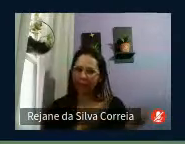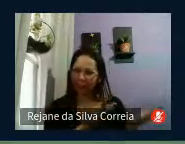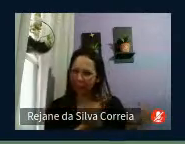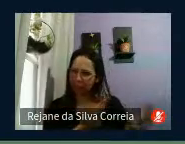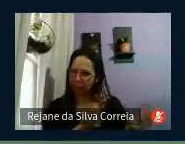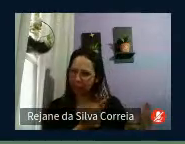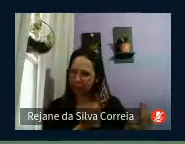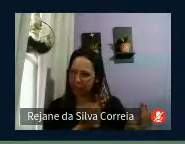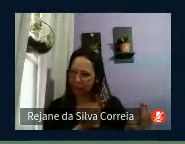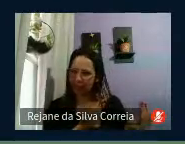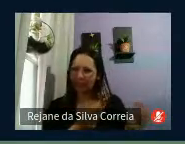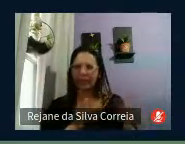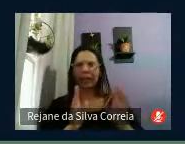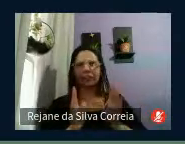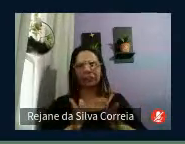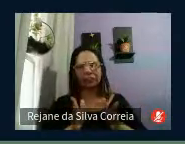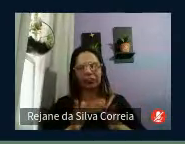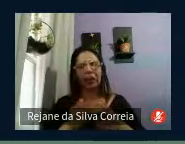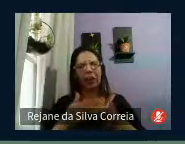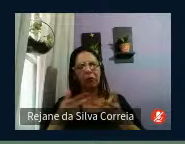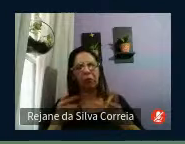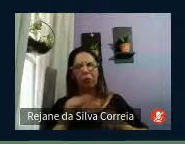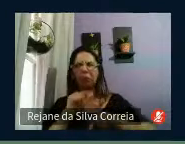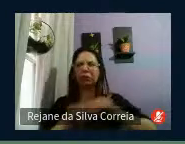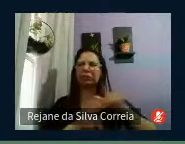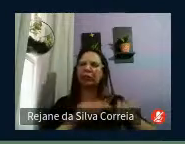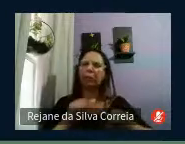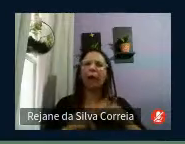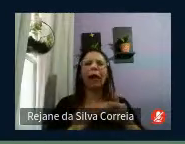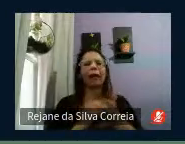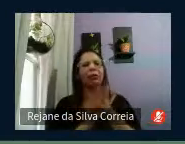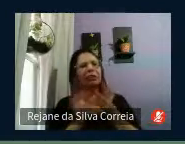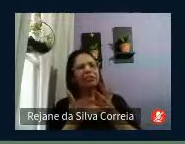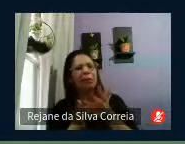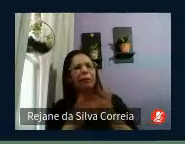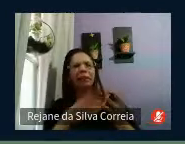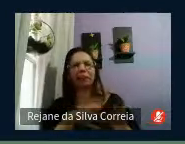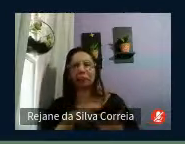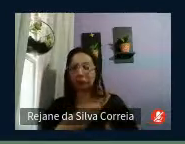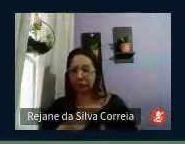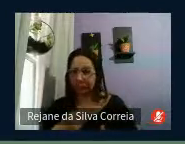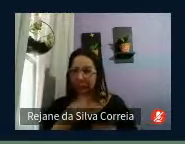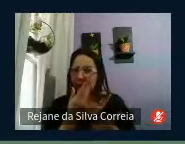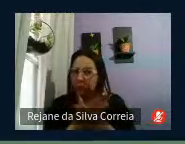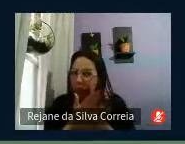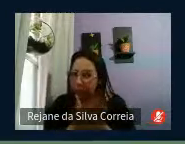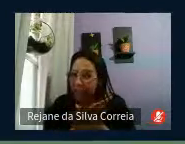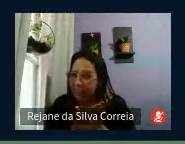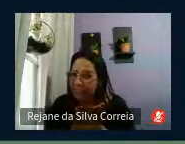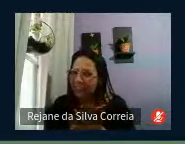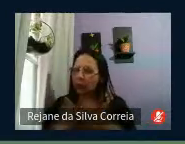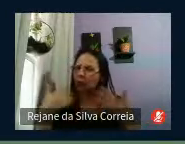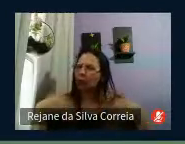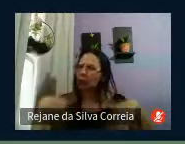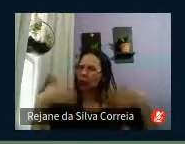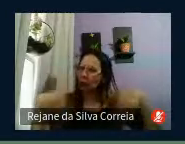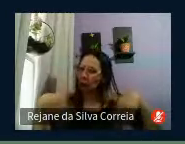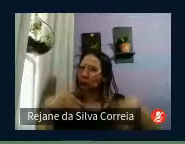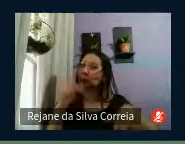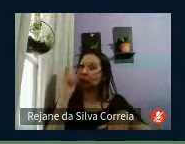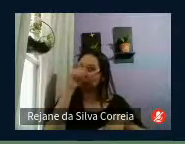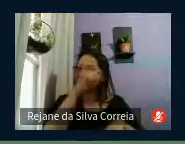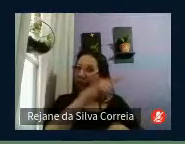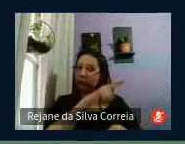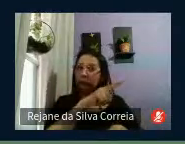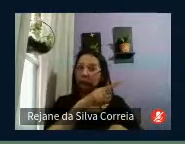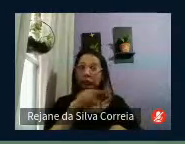faculdade, com trabalho, com casamento, com filho, com tudo, e aí você não consegue ter essa pausa, esse ato para poder saber quem você é.